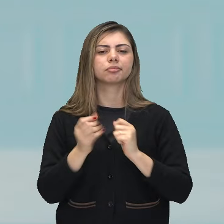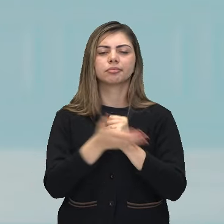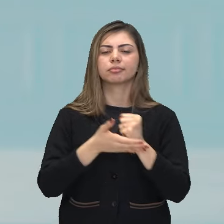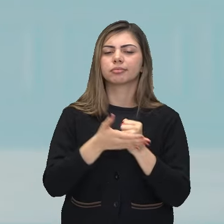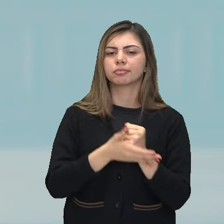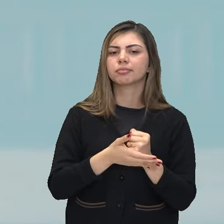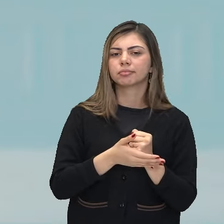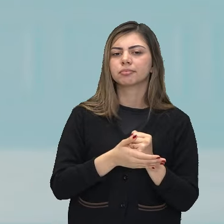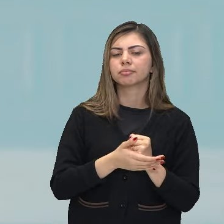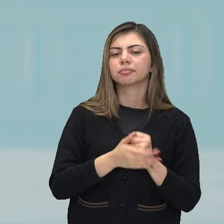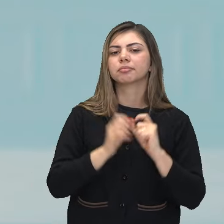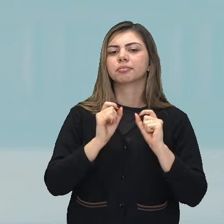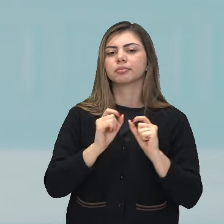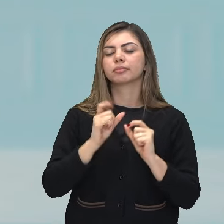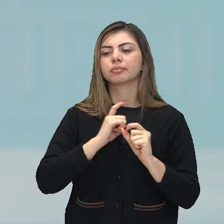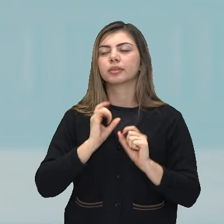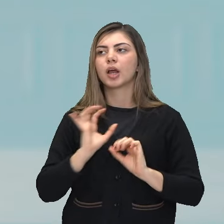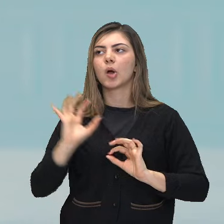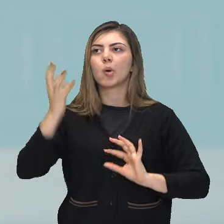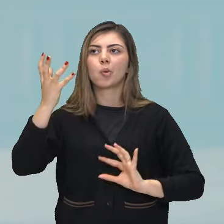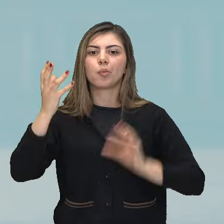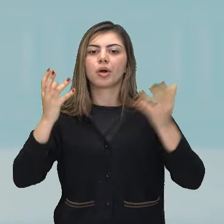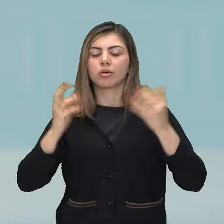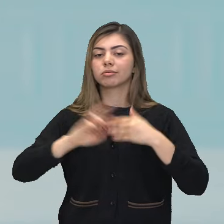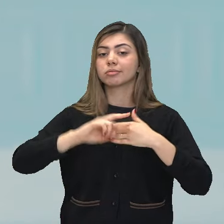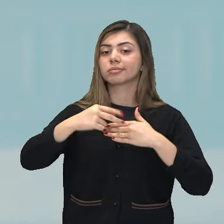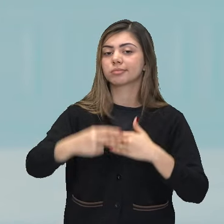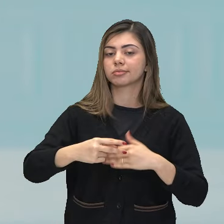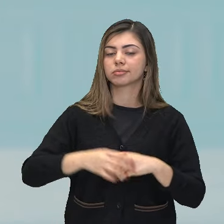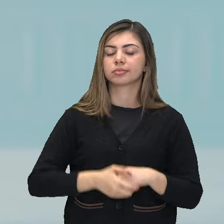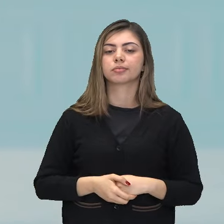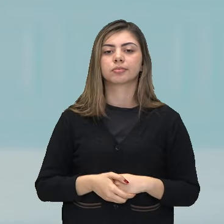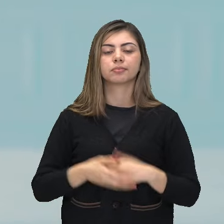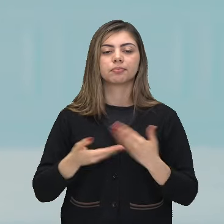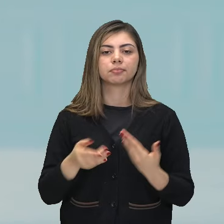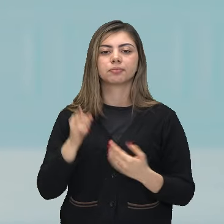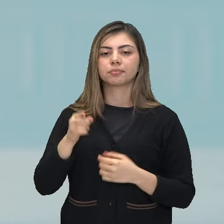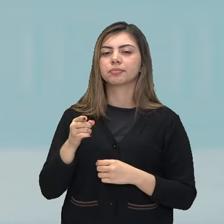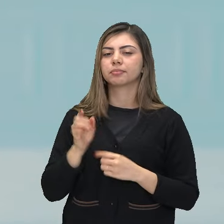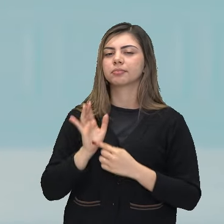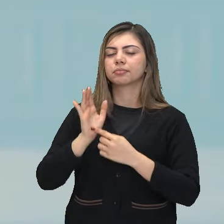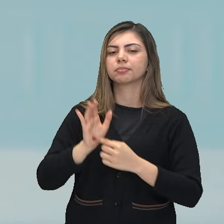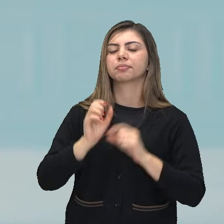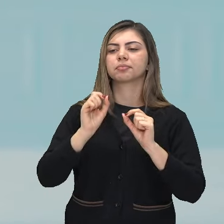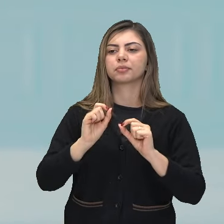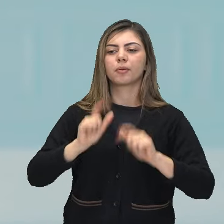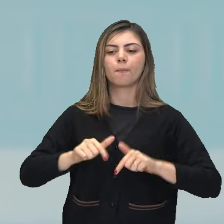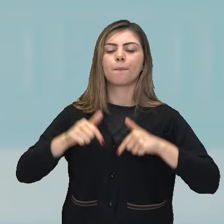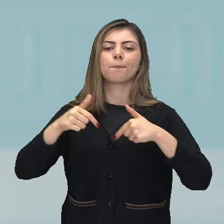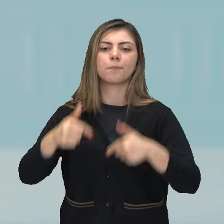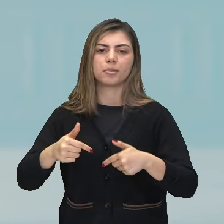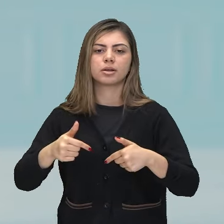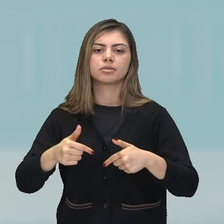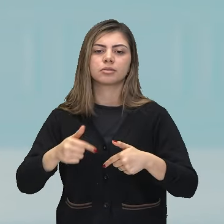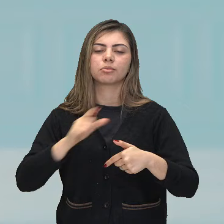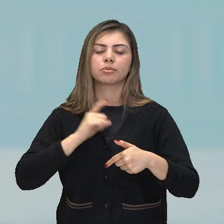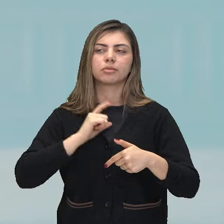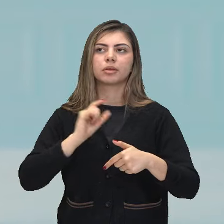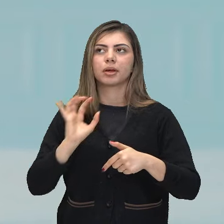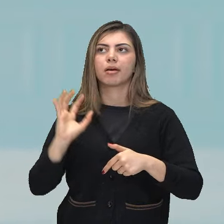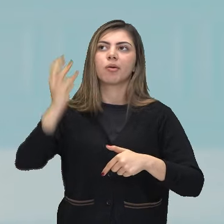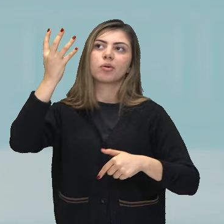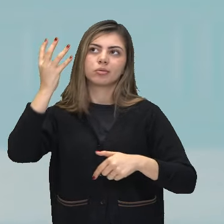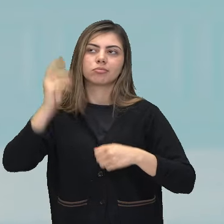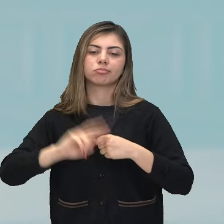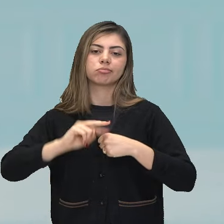causa e efeito entre eventos ou fenômenos o autor apresenta uma situação ação como causa de determinado